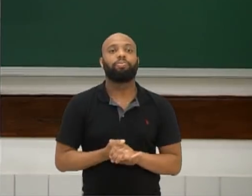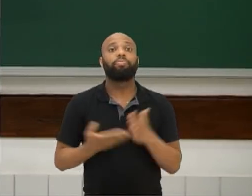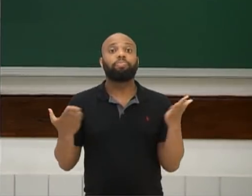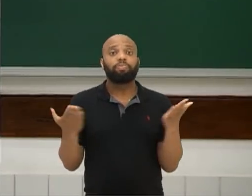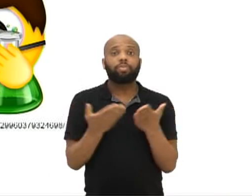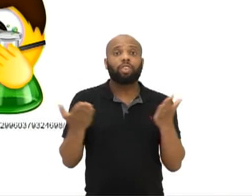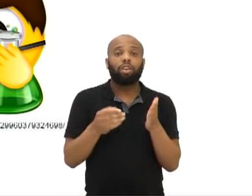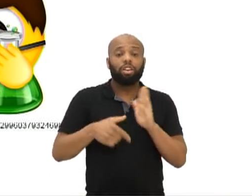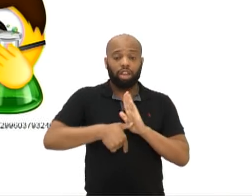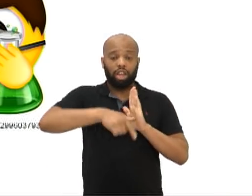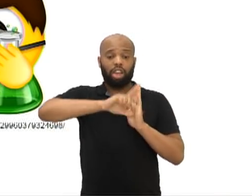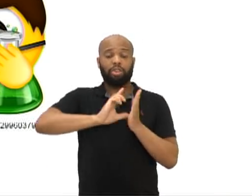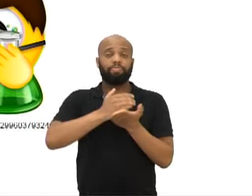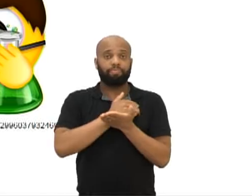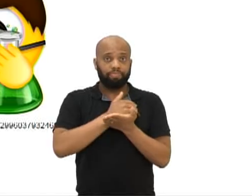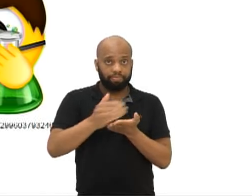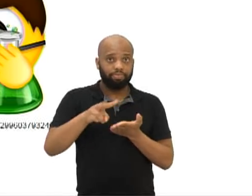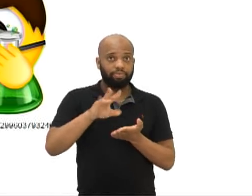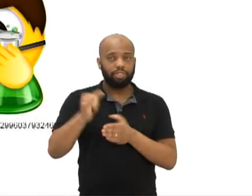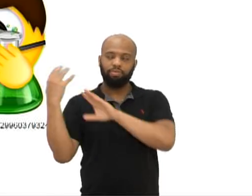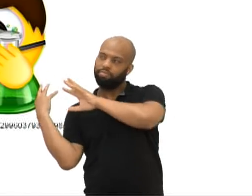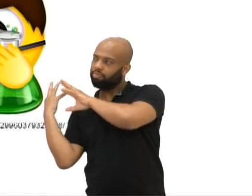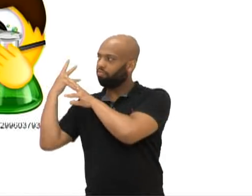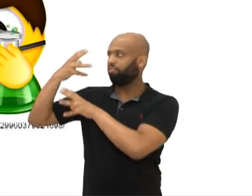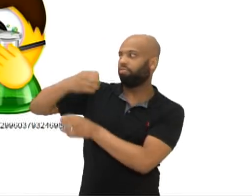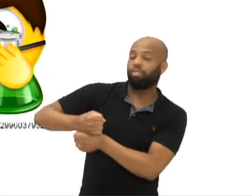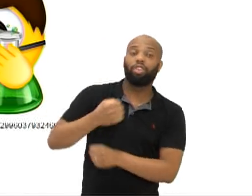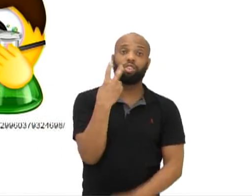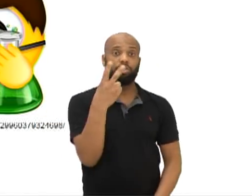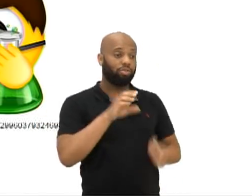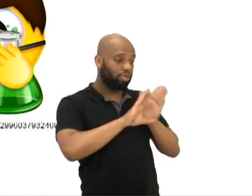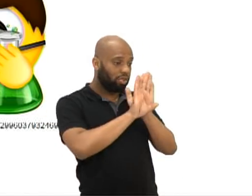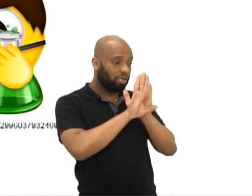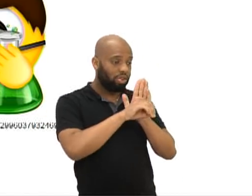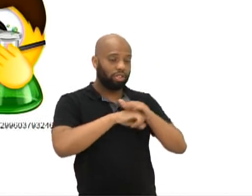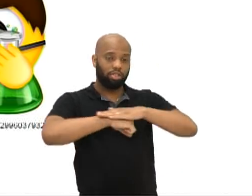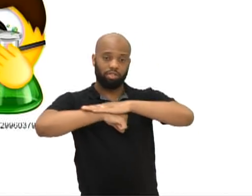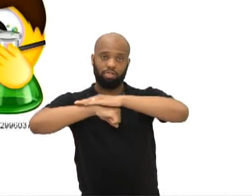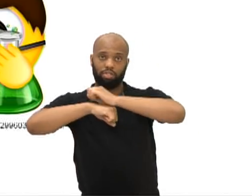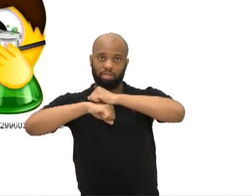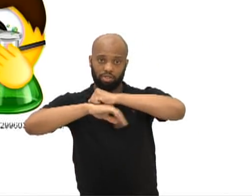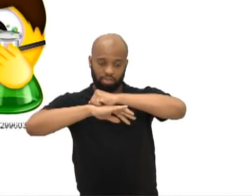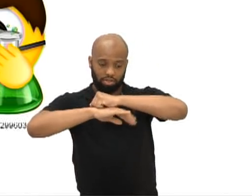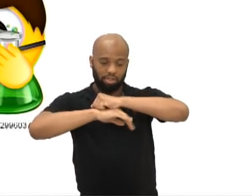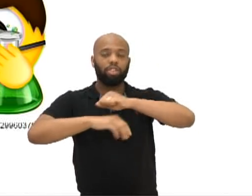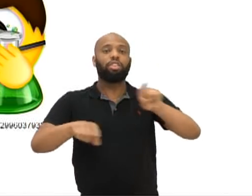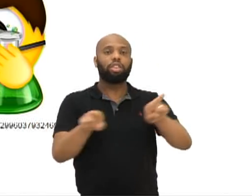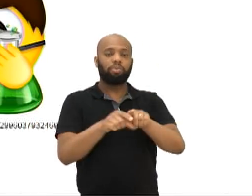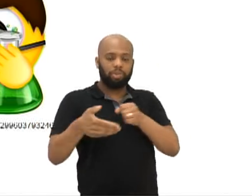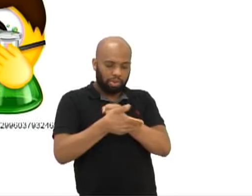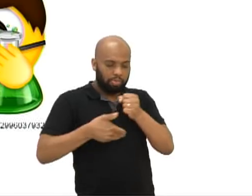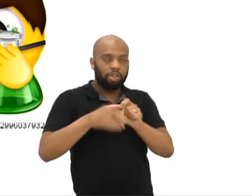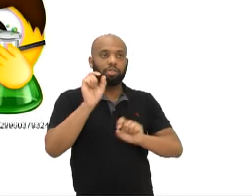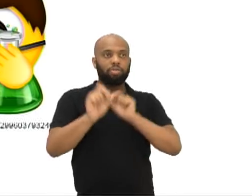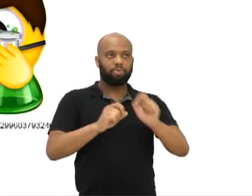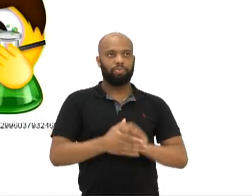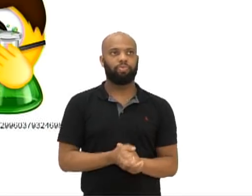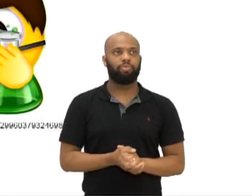Então, antes de iniciarmos, vamos relembrar dois conceitos da acidez, da teoria ácido e base, que são a